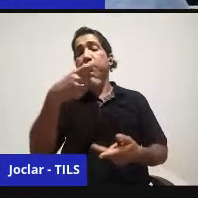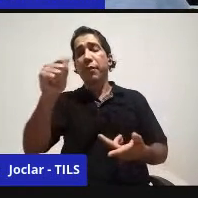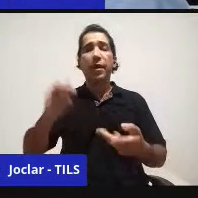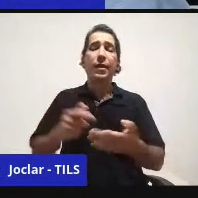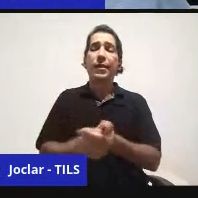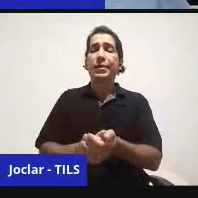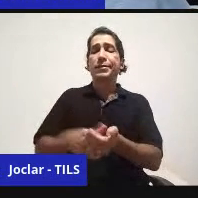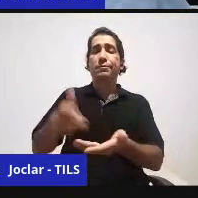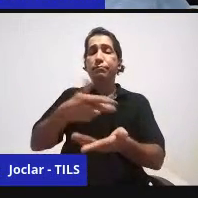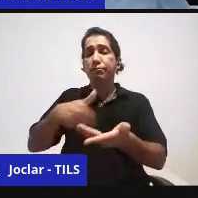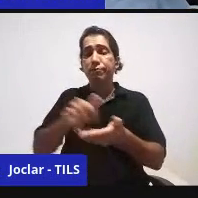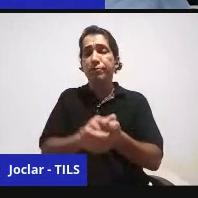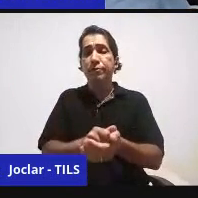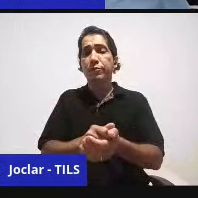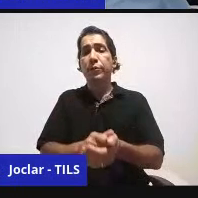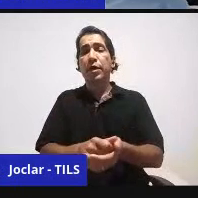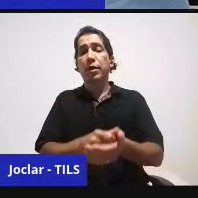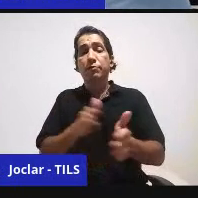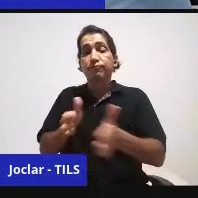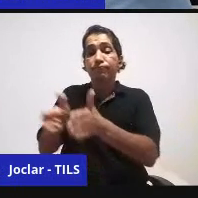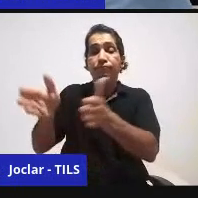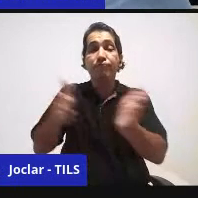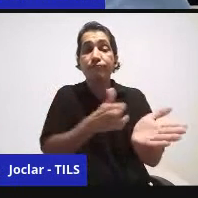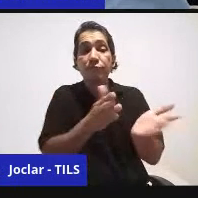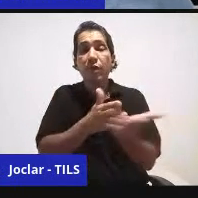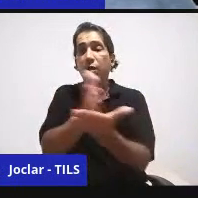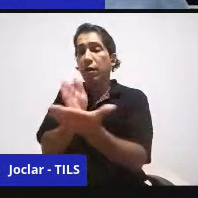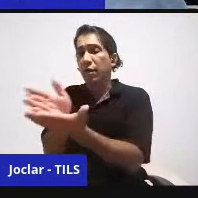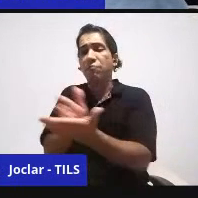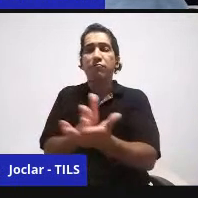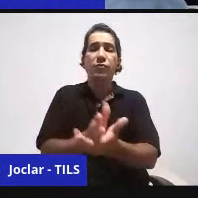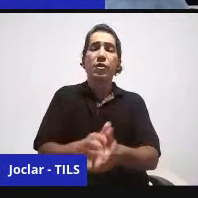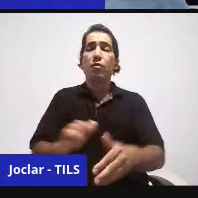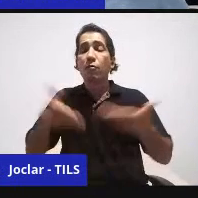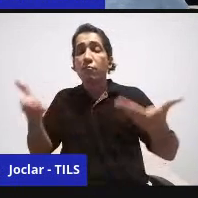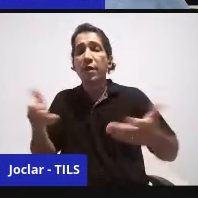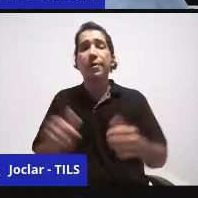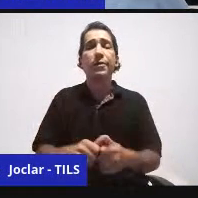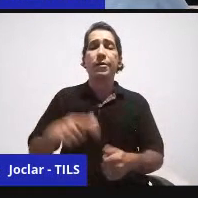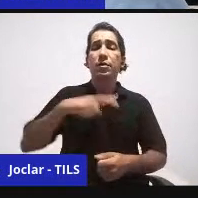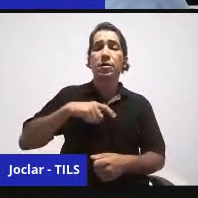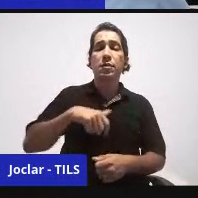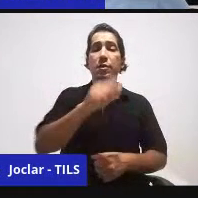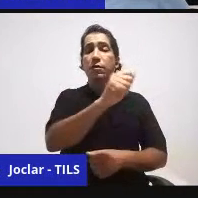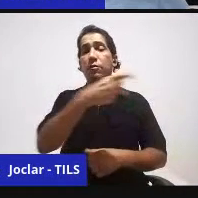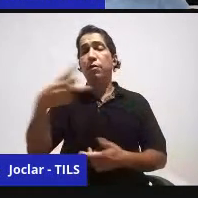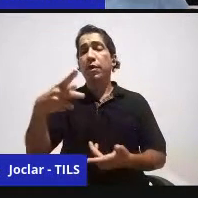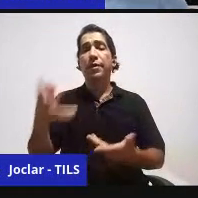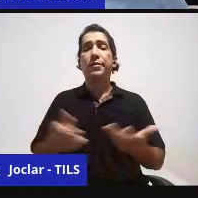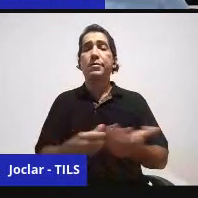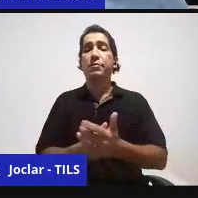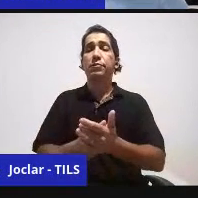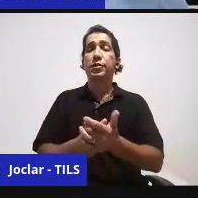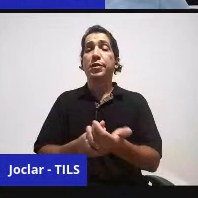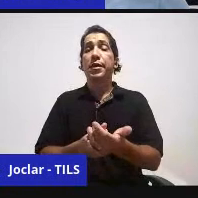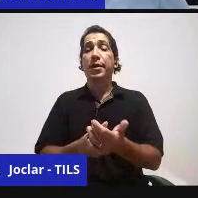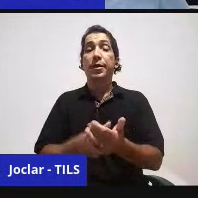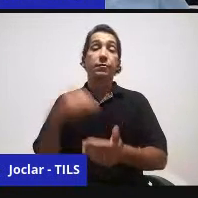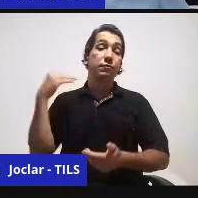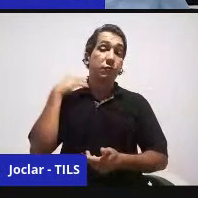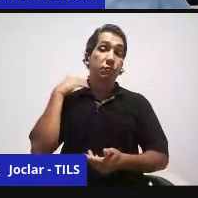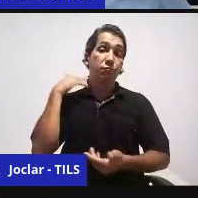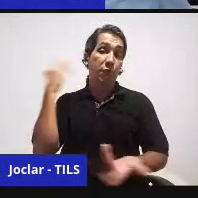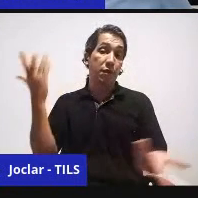chegar ao teu trabalho, né? Você tem um aplicativo que você vai fazer as transferências bancárias, você tem um